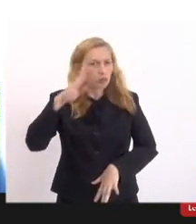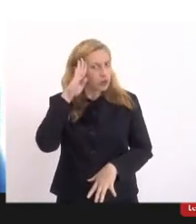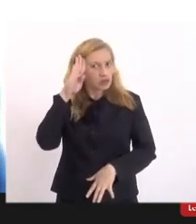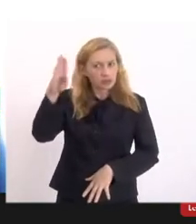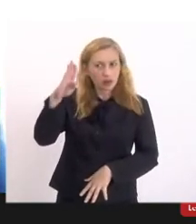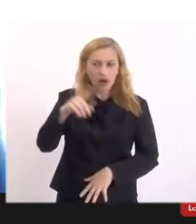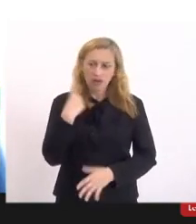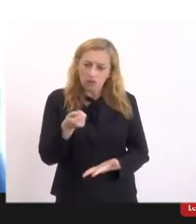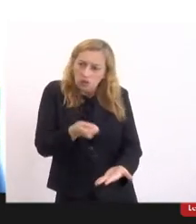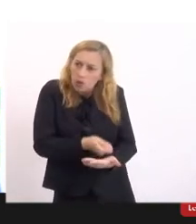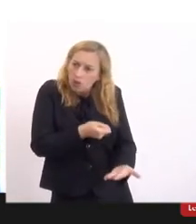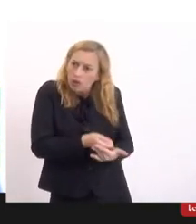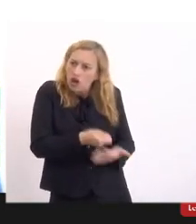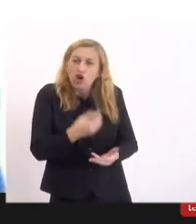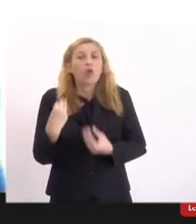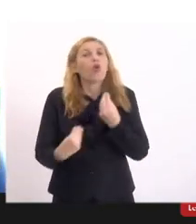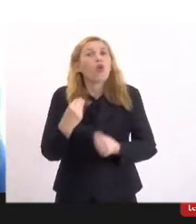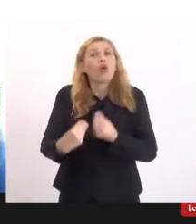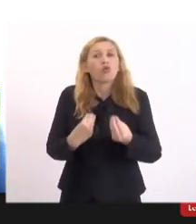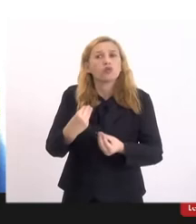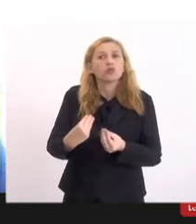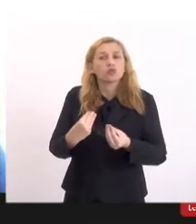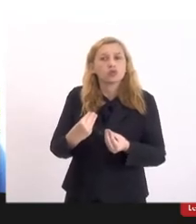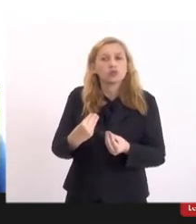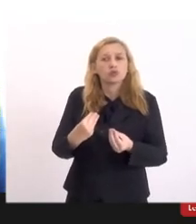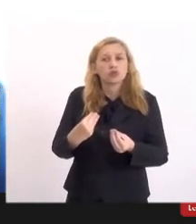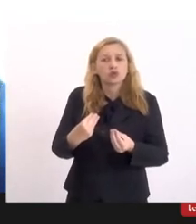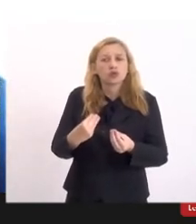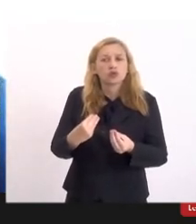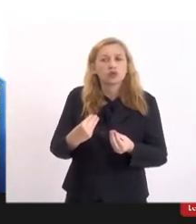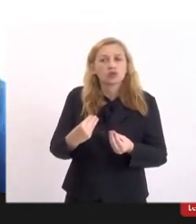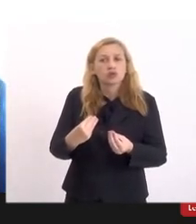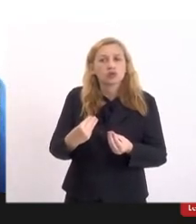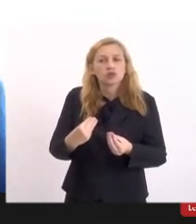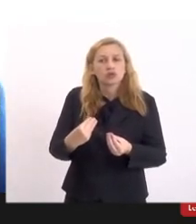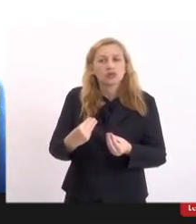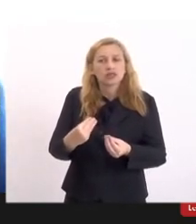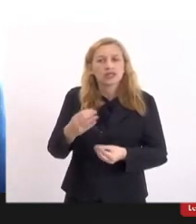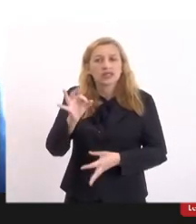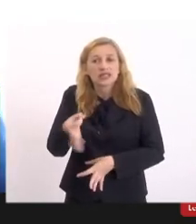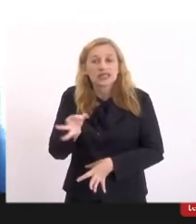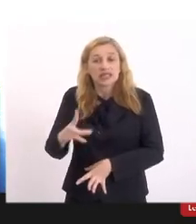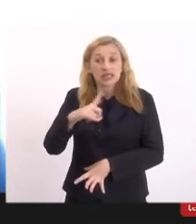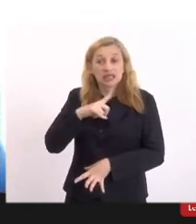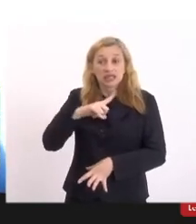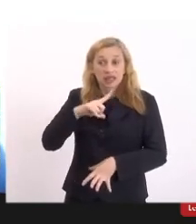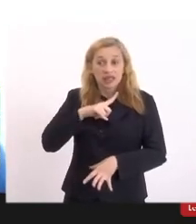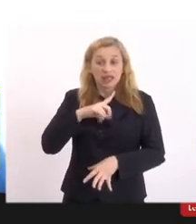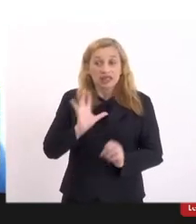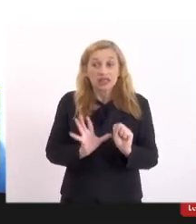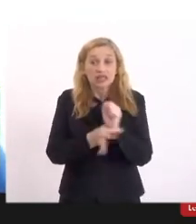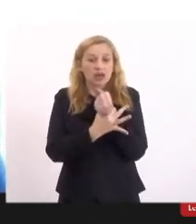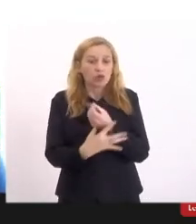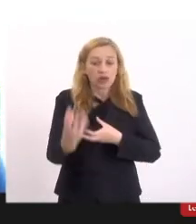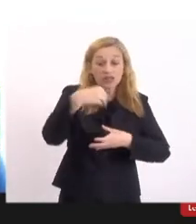é como vamos garantir essas aulas em condições de segurança, para que as escolas não acabem se